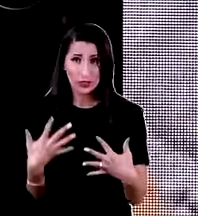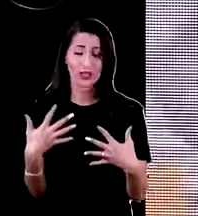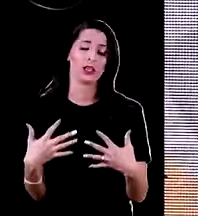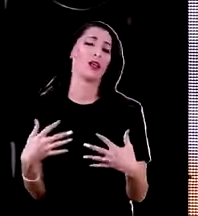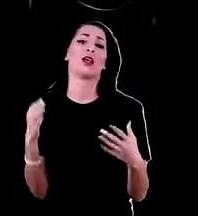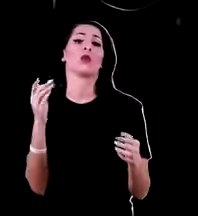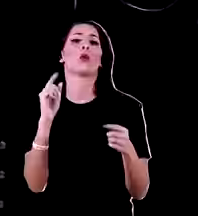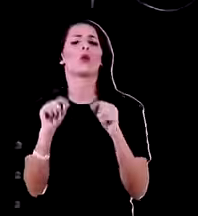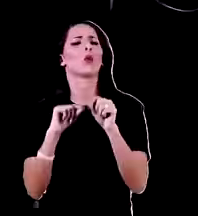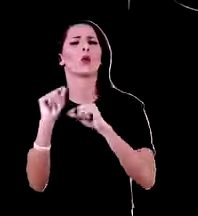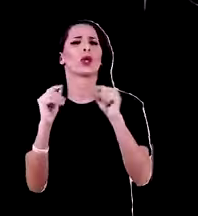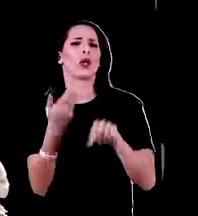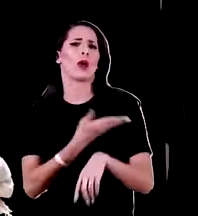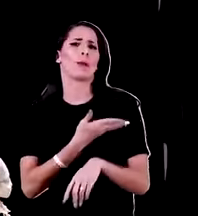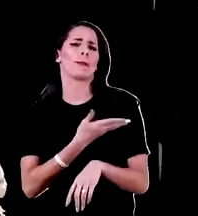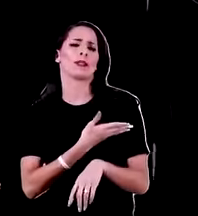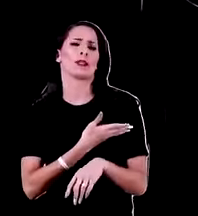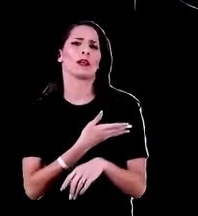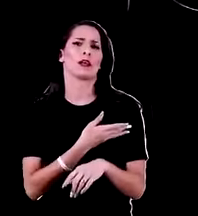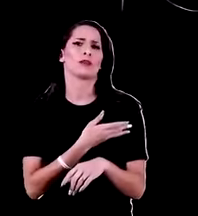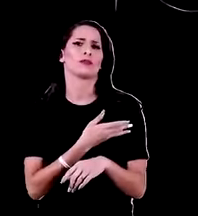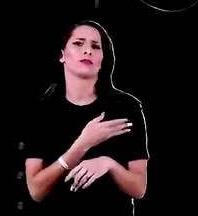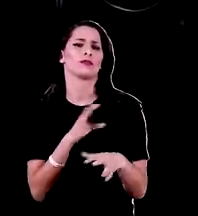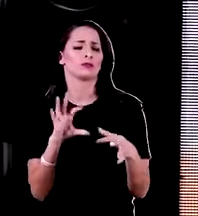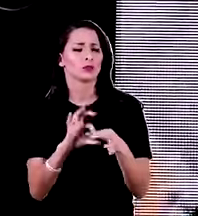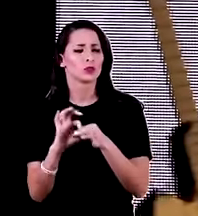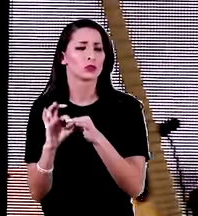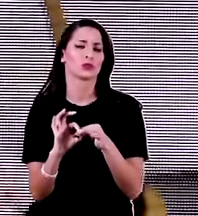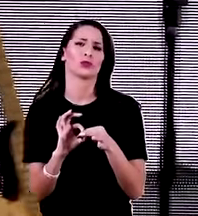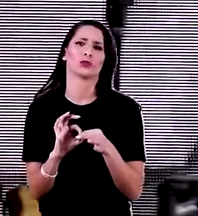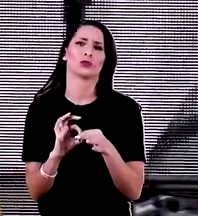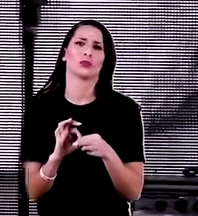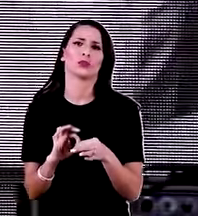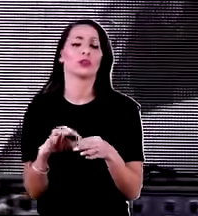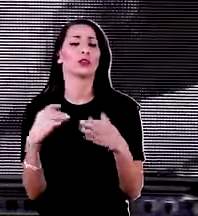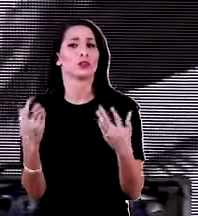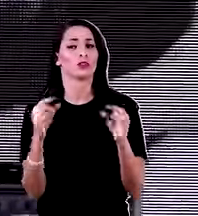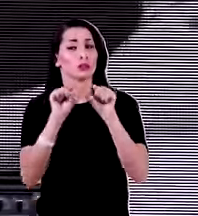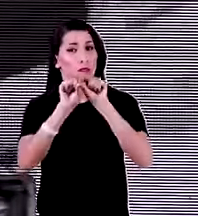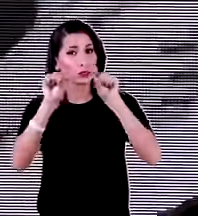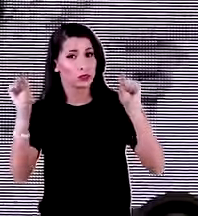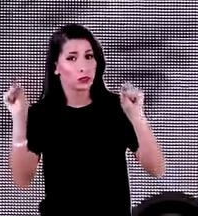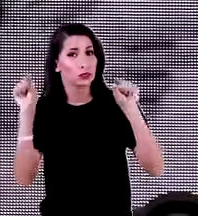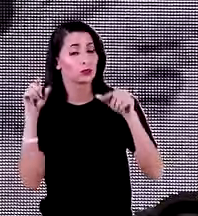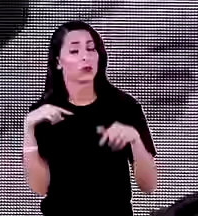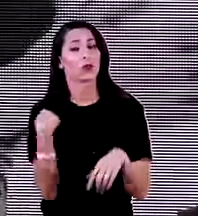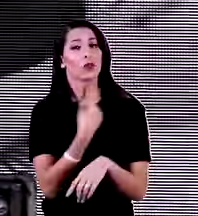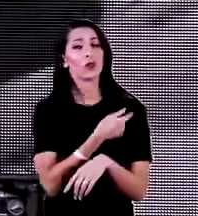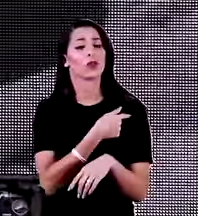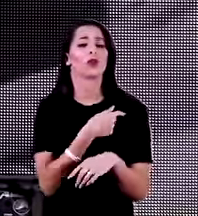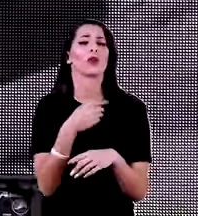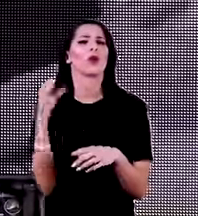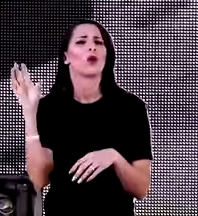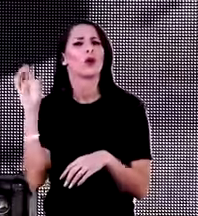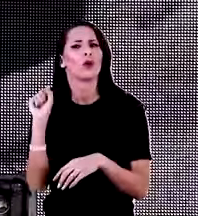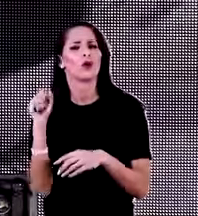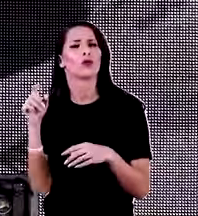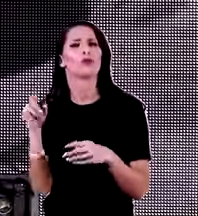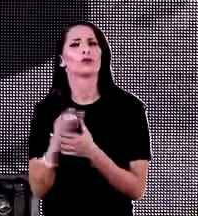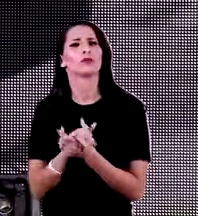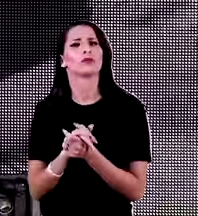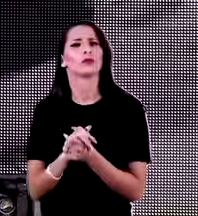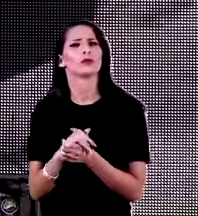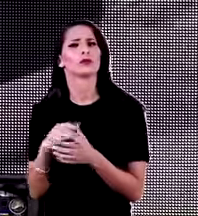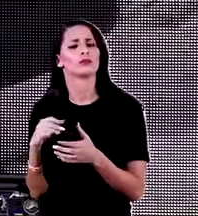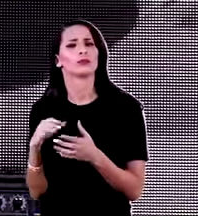amiga de trincheira? Esse termo, a gente ouve falar que veio de uma guerra, né? Logo depois